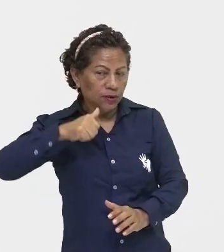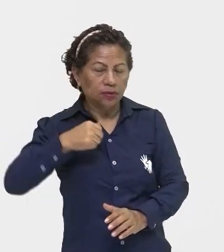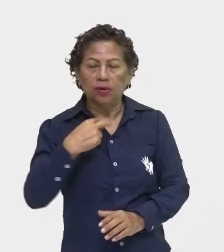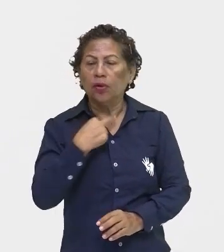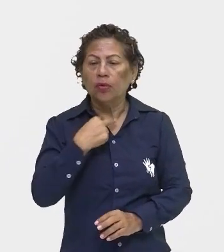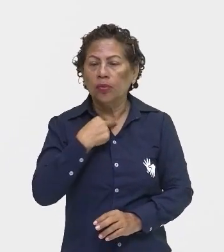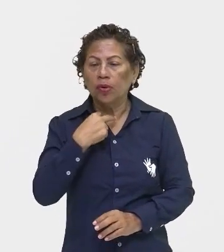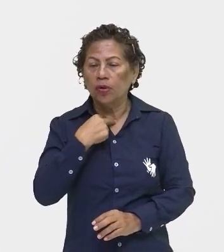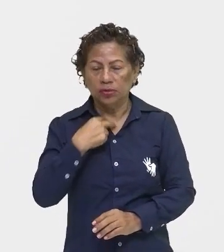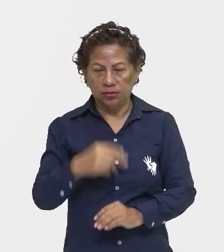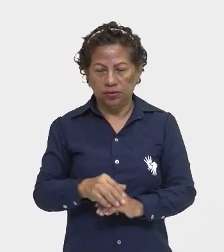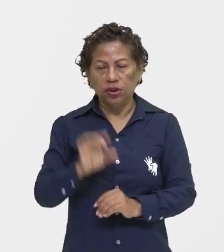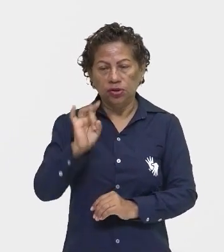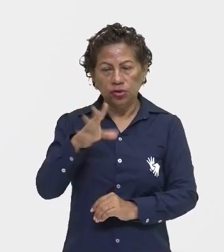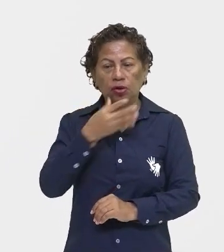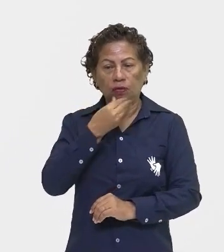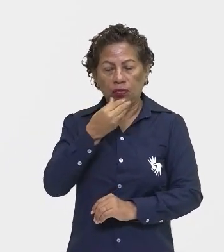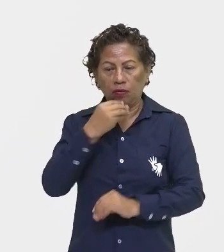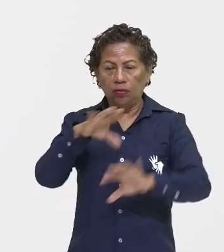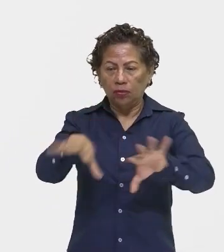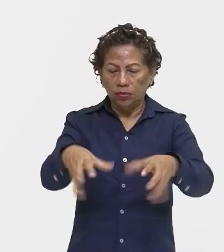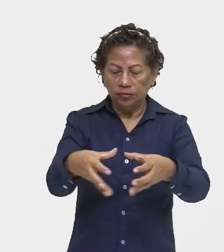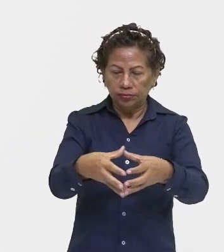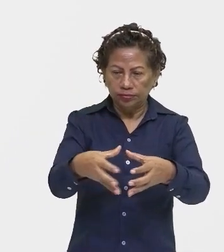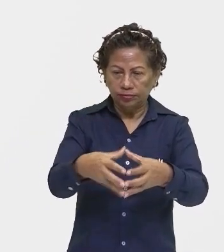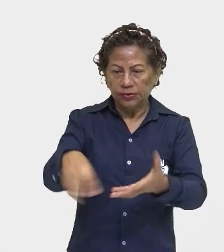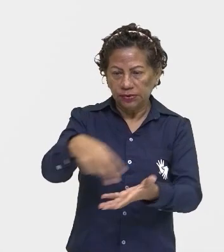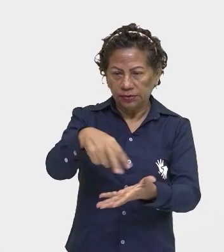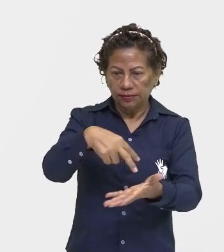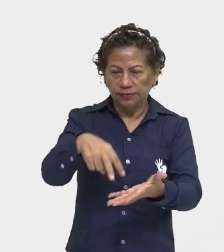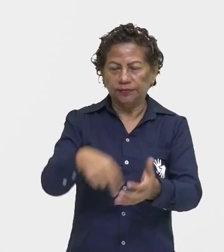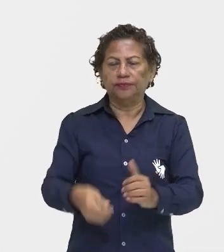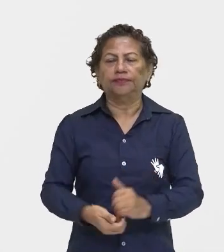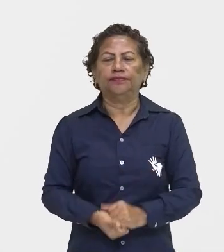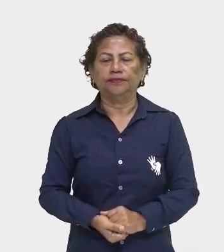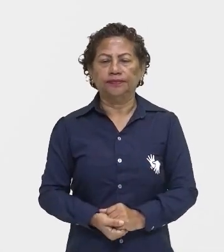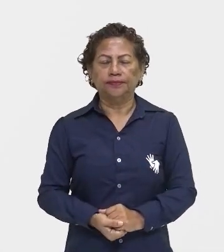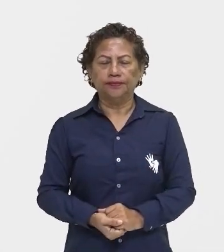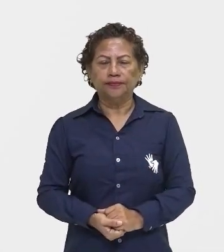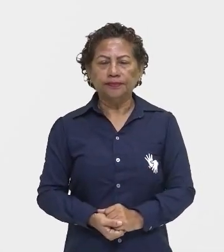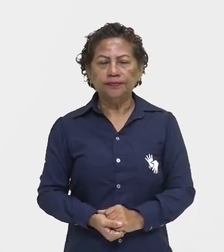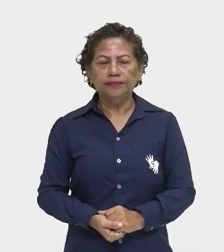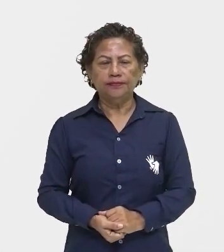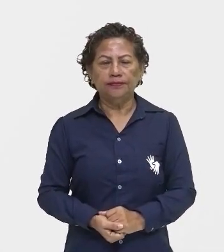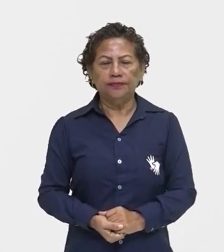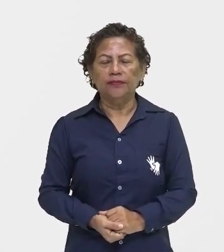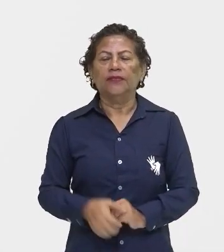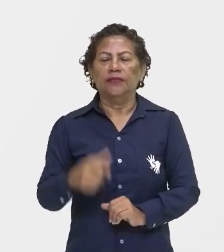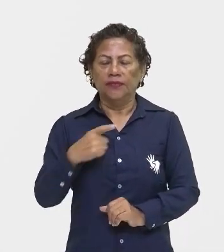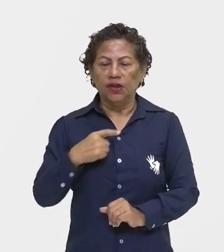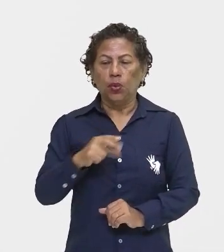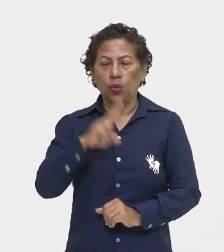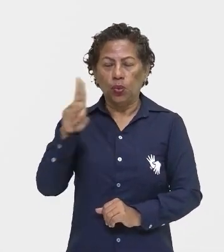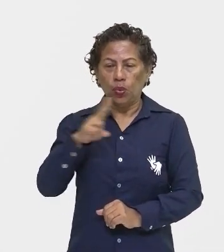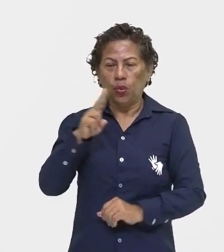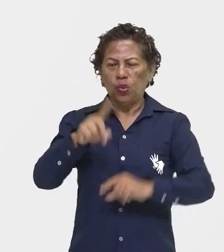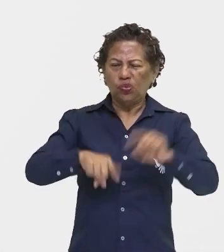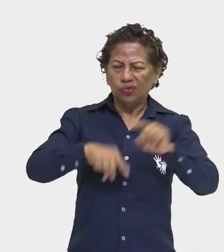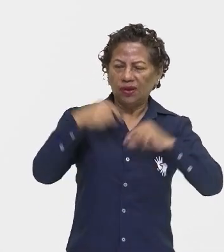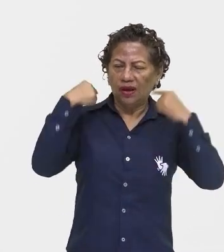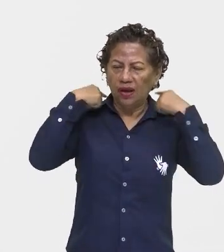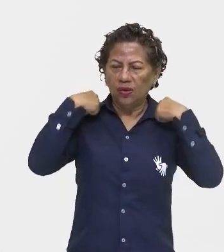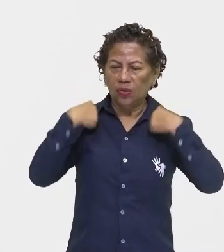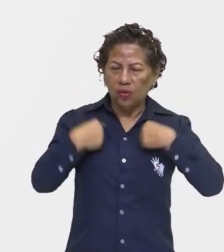tribo. Vários são os apetrechos utilizados, desde colares e amuletos,